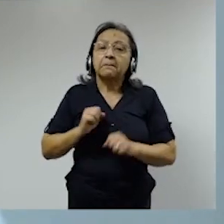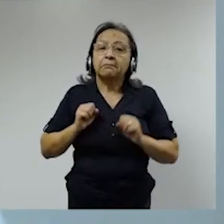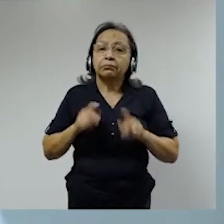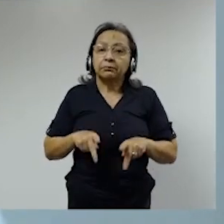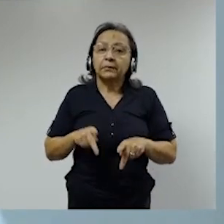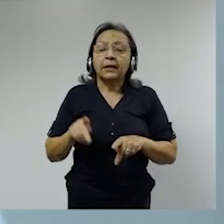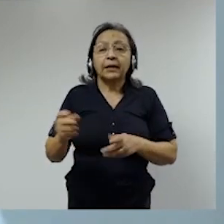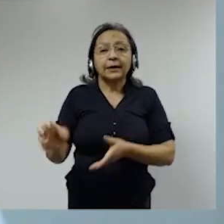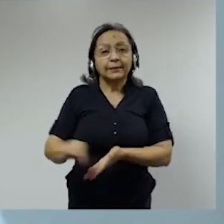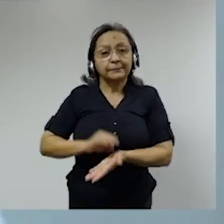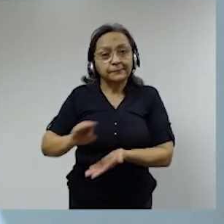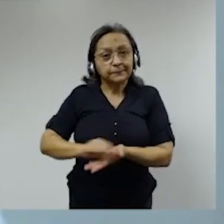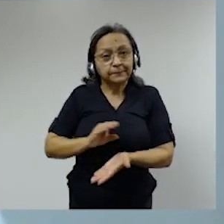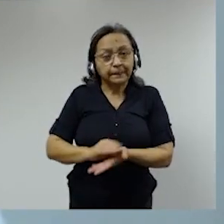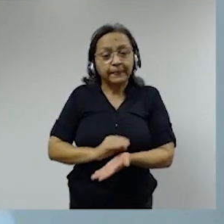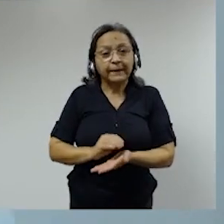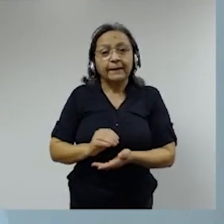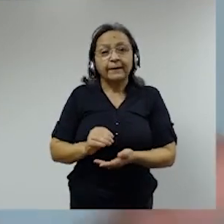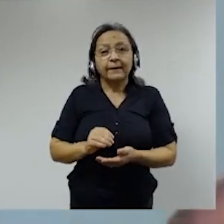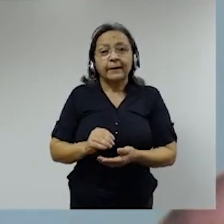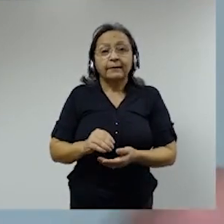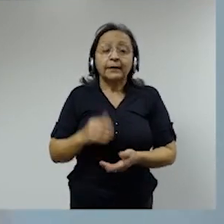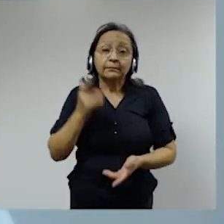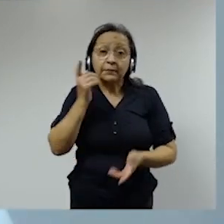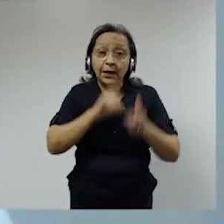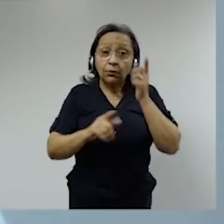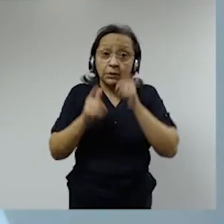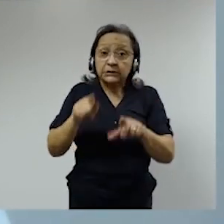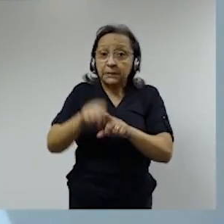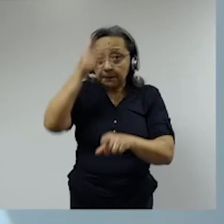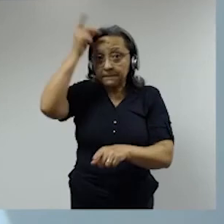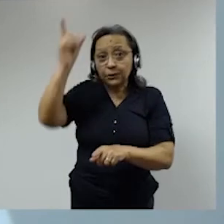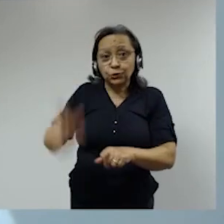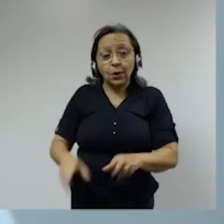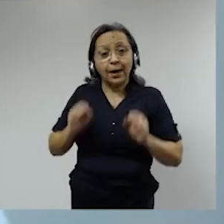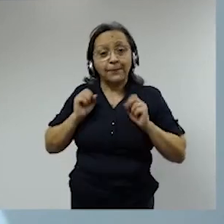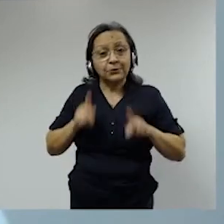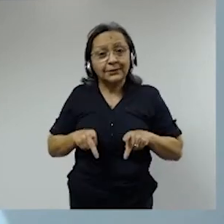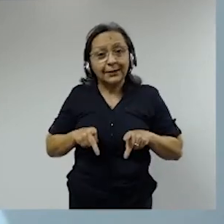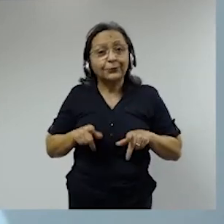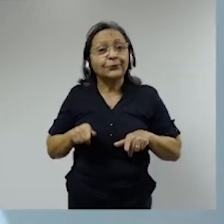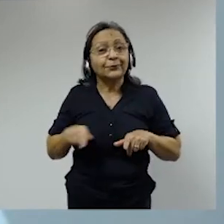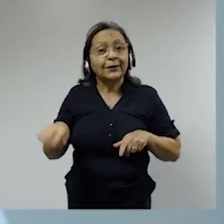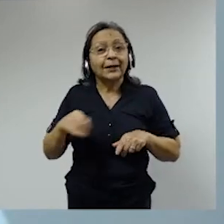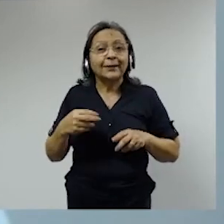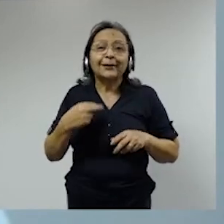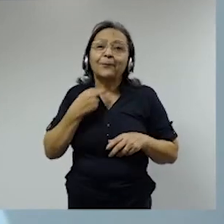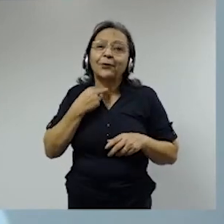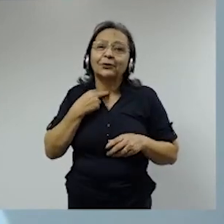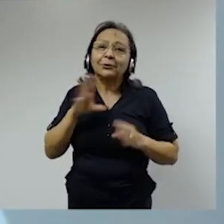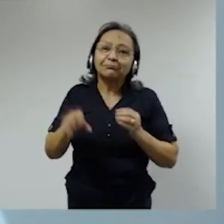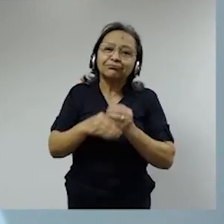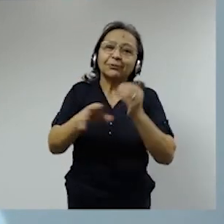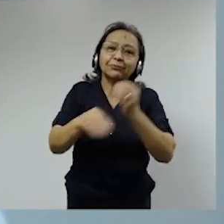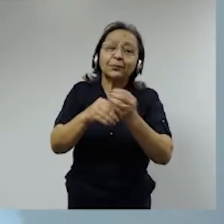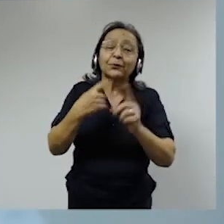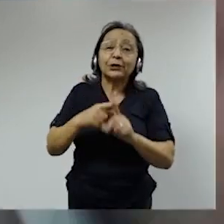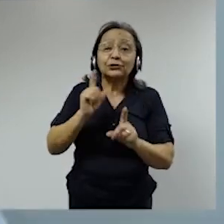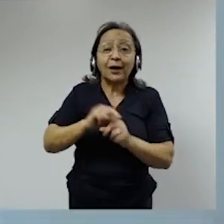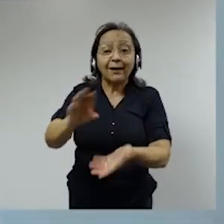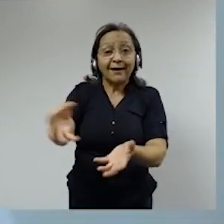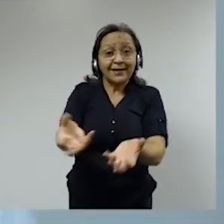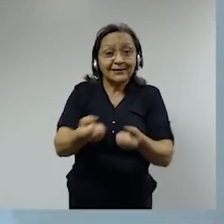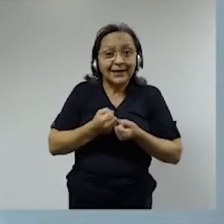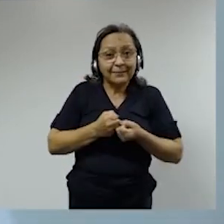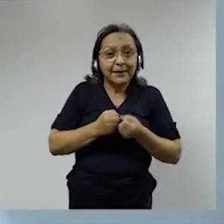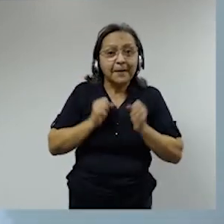do regime geral de previdência social, ou seja, alcança os aposentados, que não podem acumular benefícios. Se já recebe benefício da